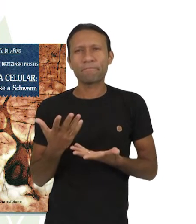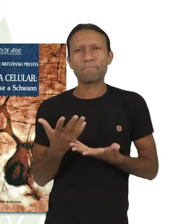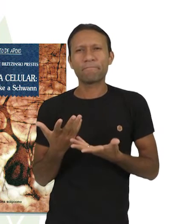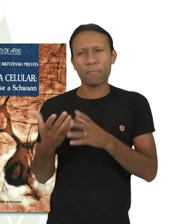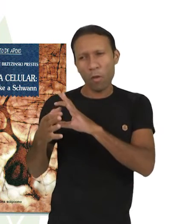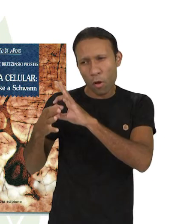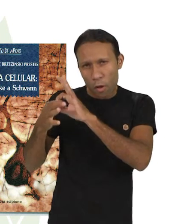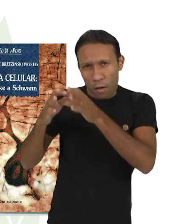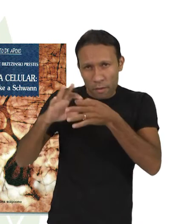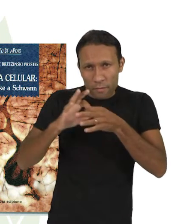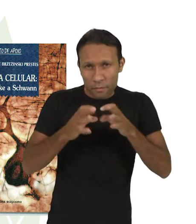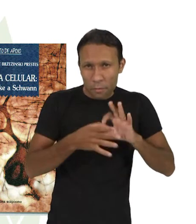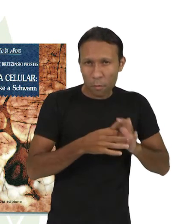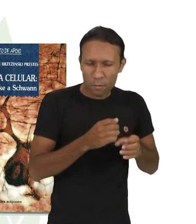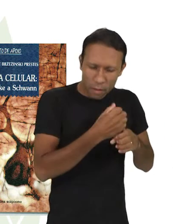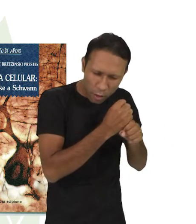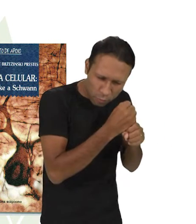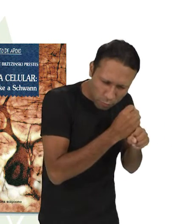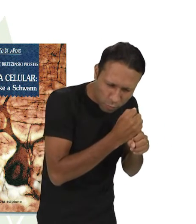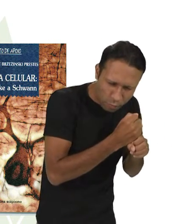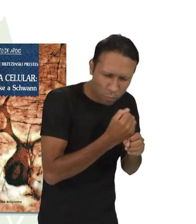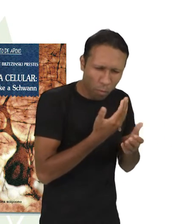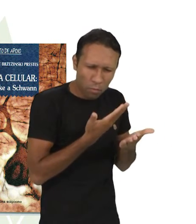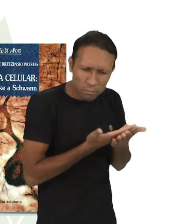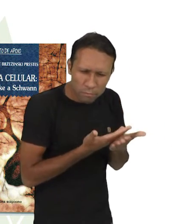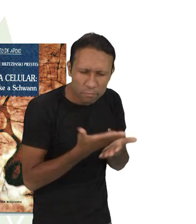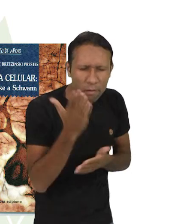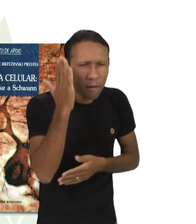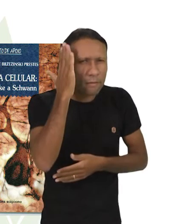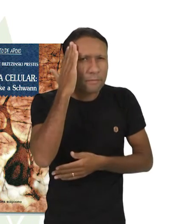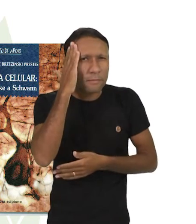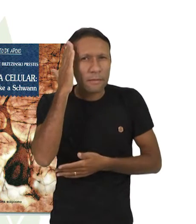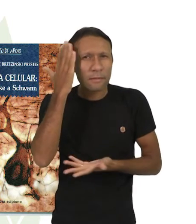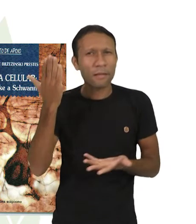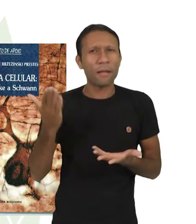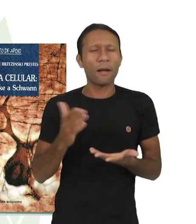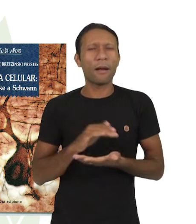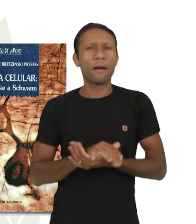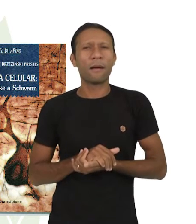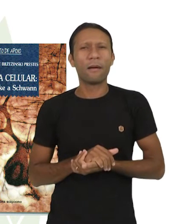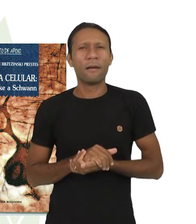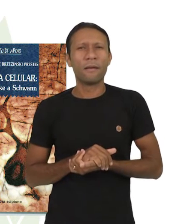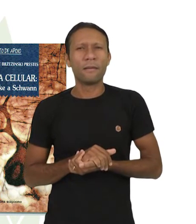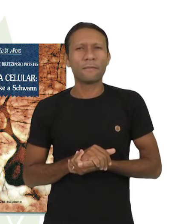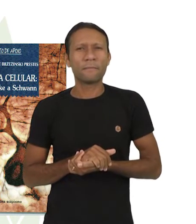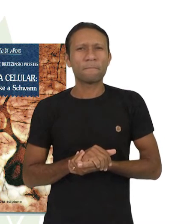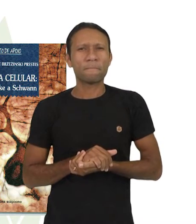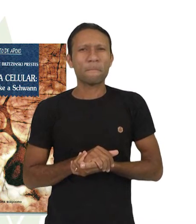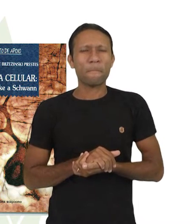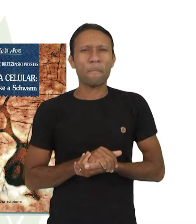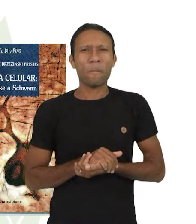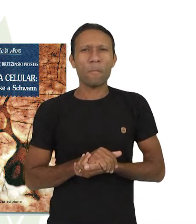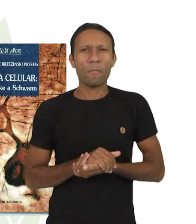Seguindo essa ideia de estudo de microscopia, de compreensão sobre a